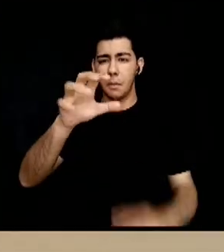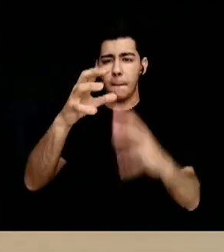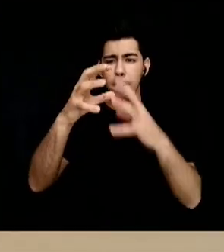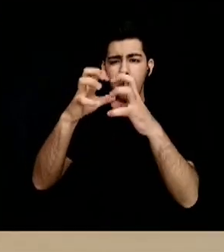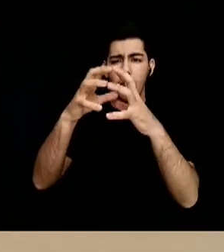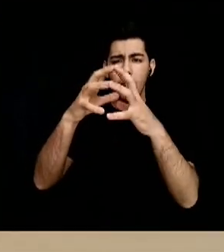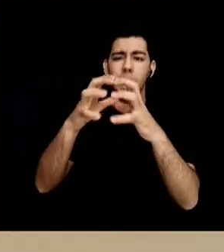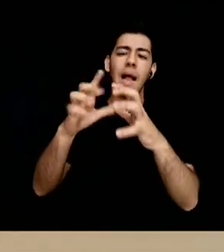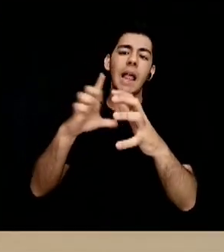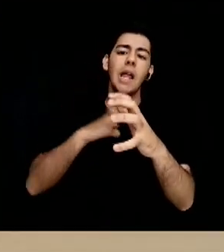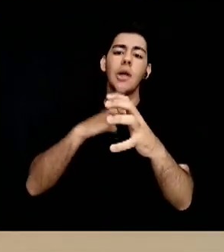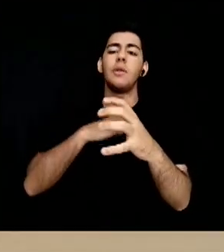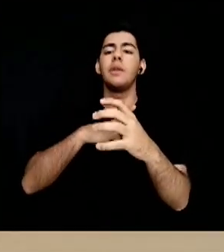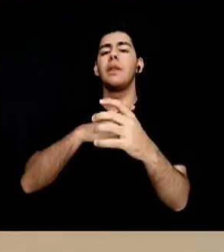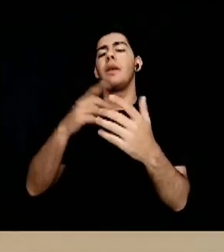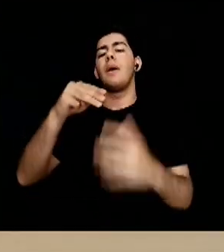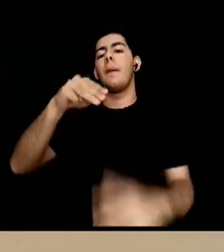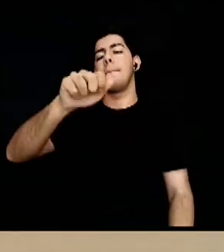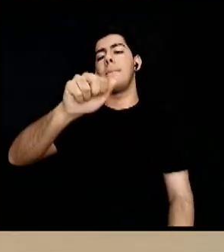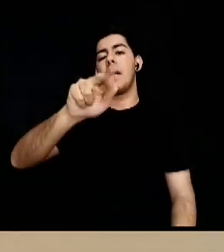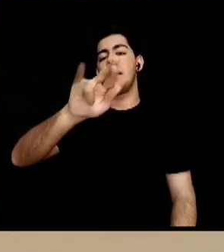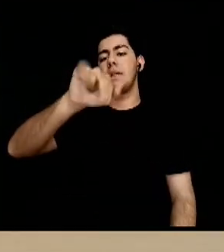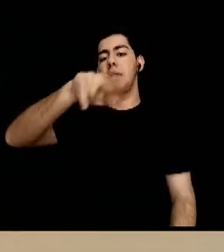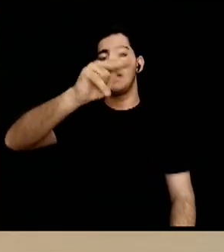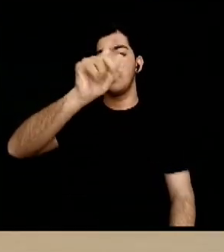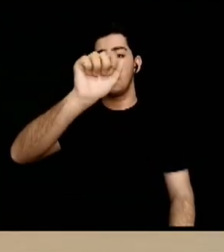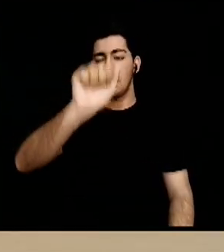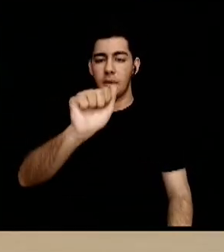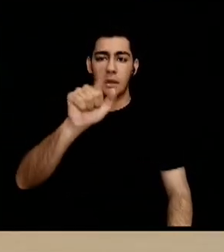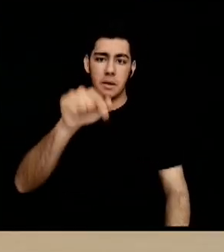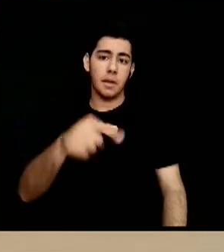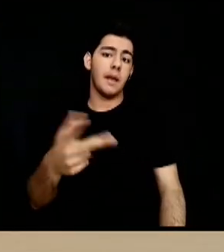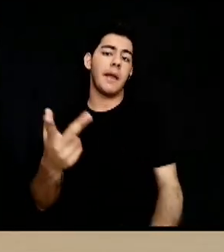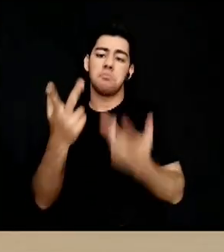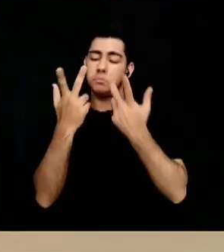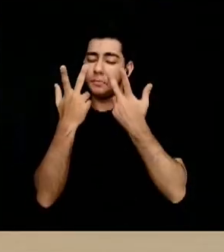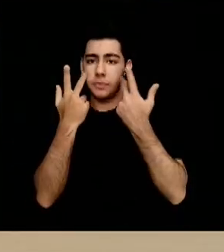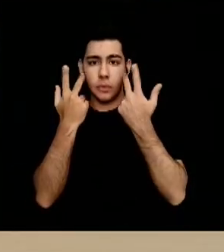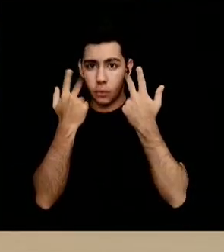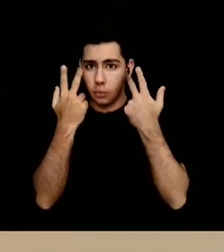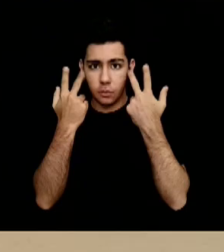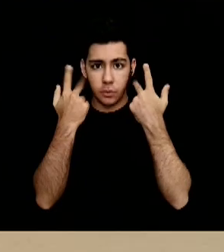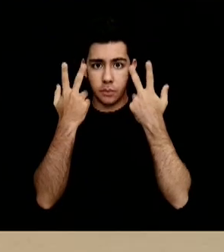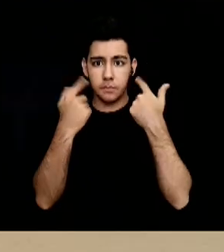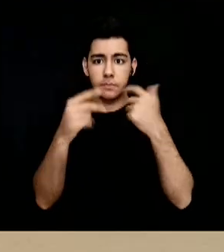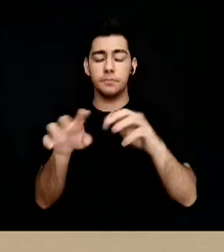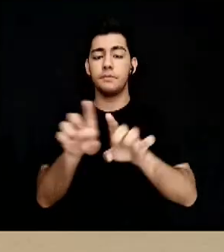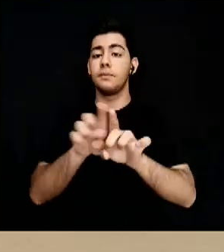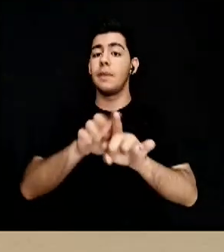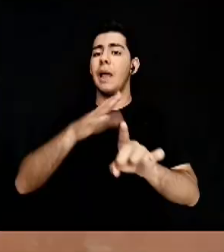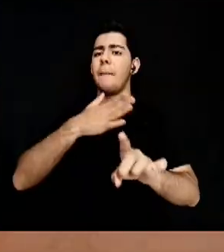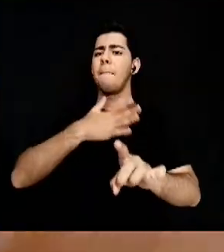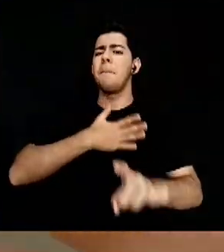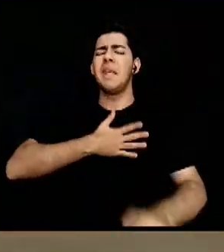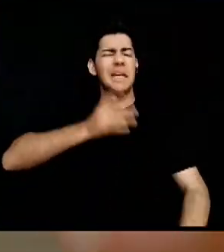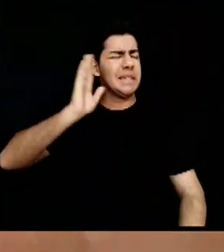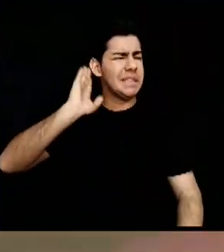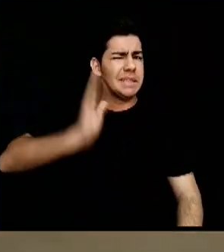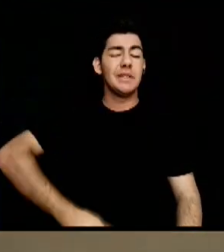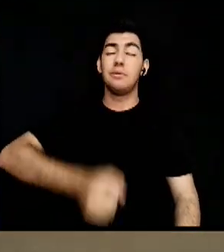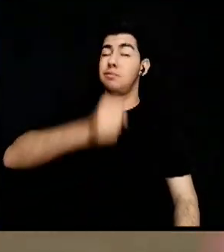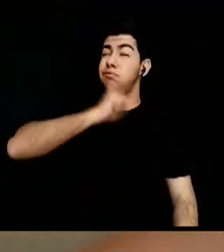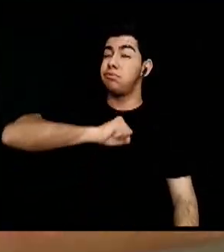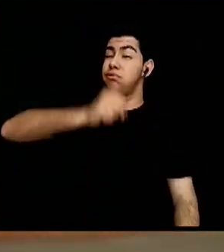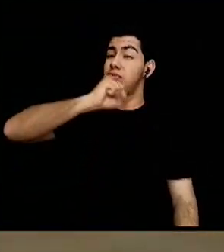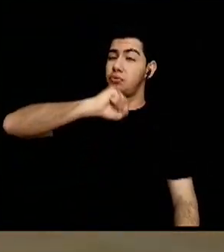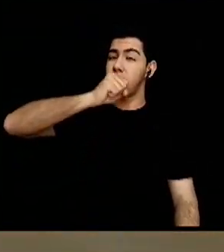marinha, tá? É uma esponja natural. Essa minha aqui já é muito antiga, tá? Eu tenho há